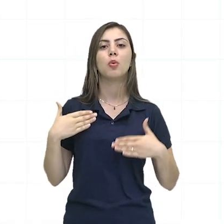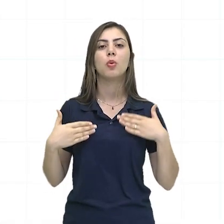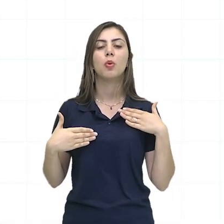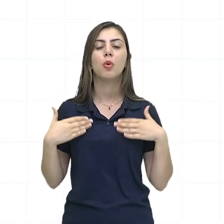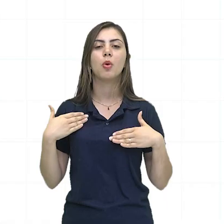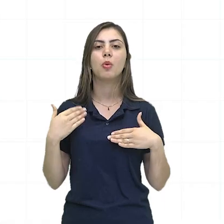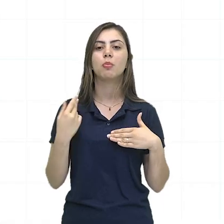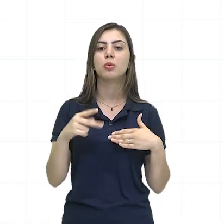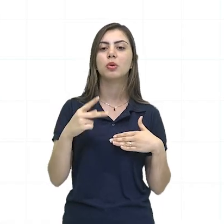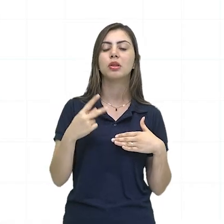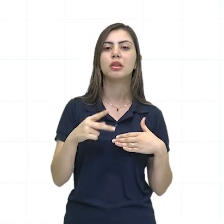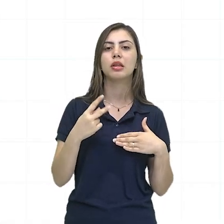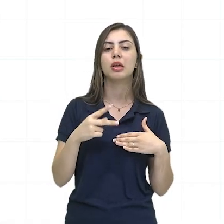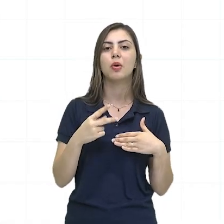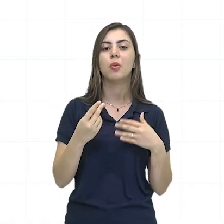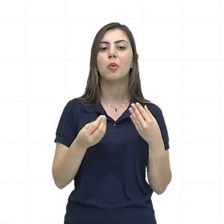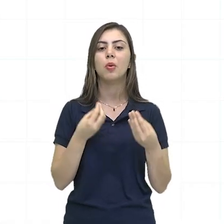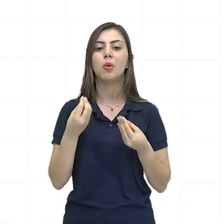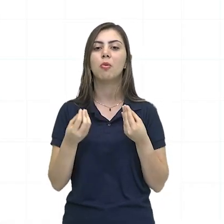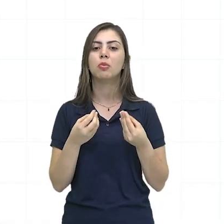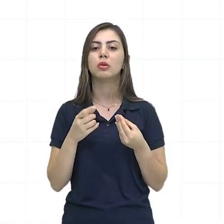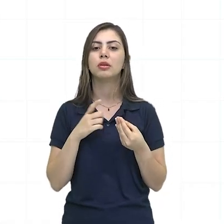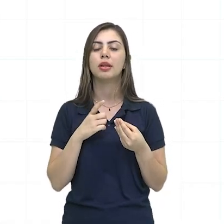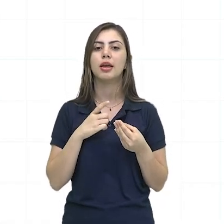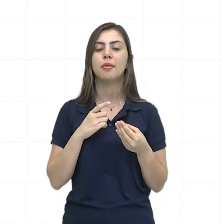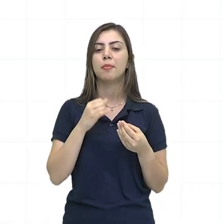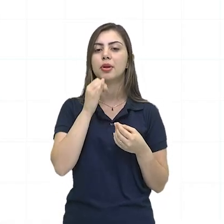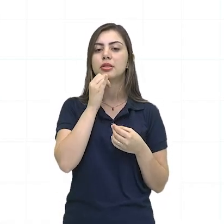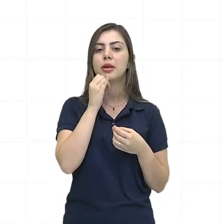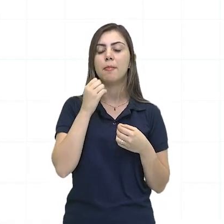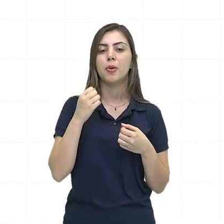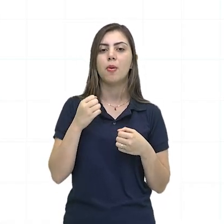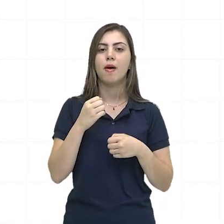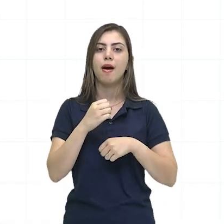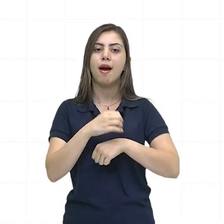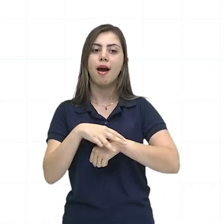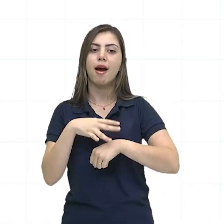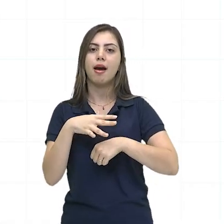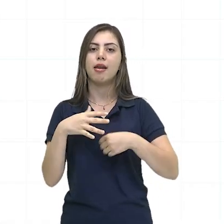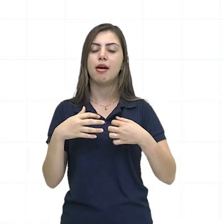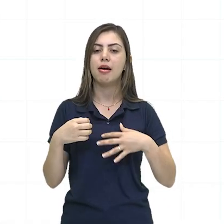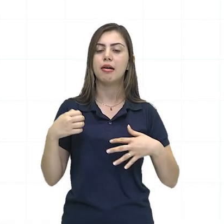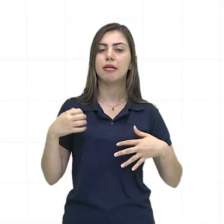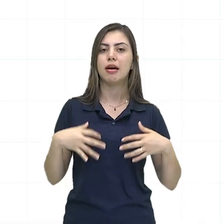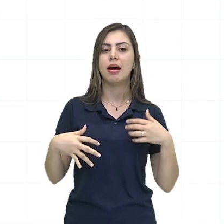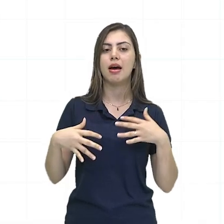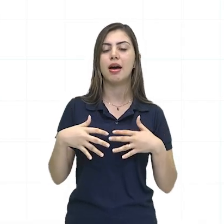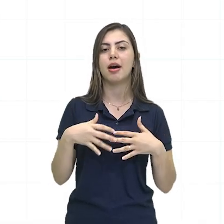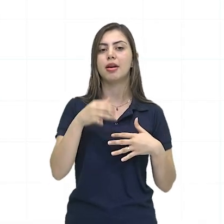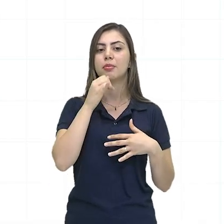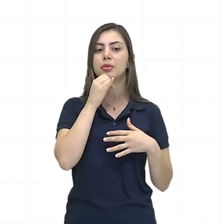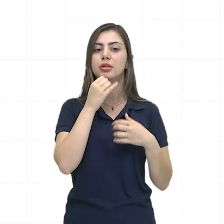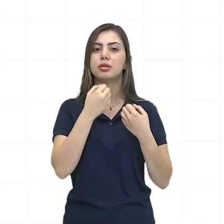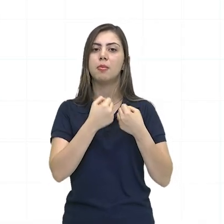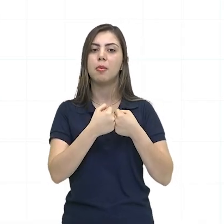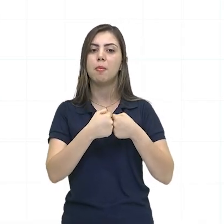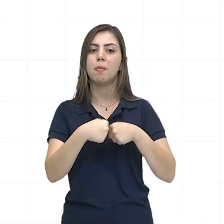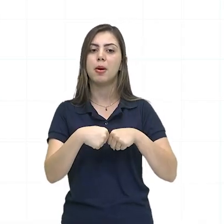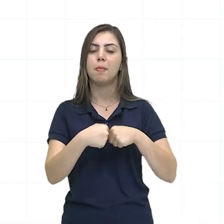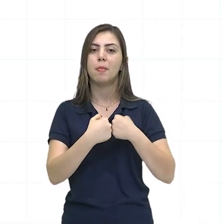e atacar regiões específicas do seu corpo, né? No caso das